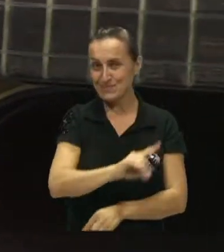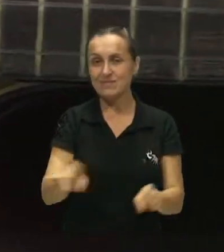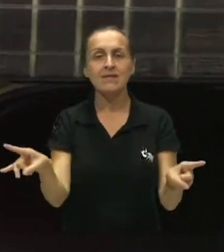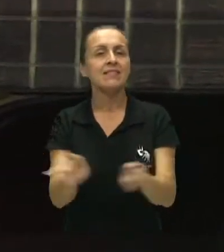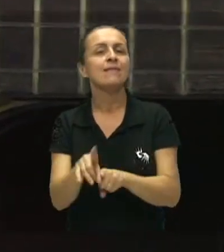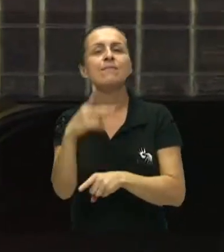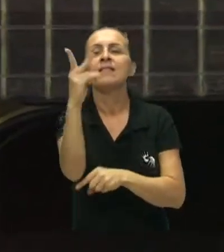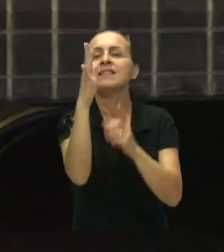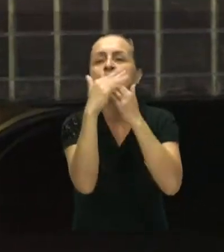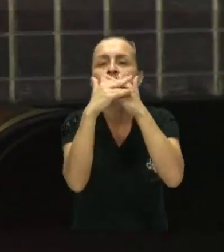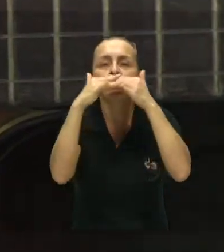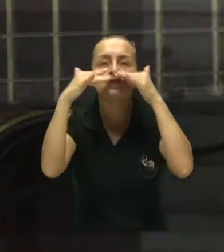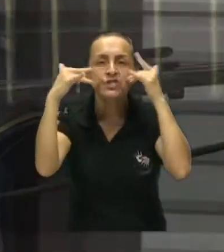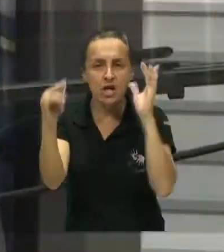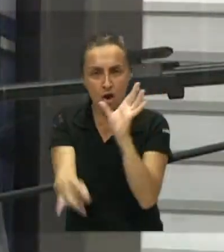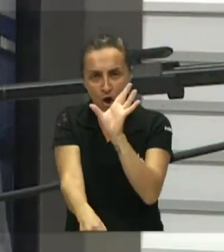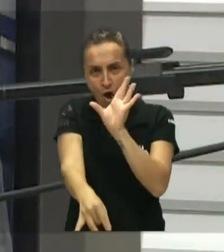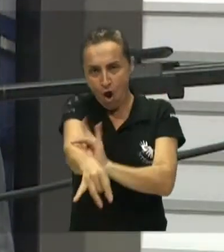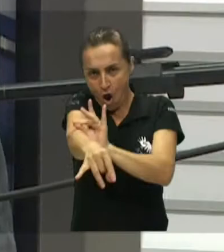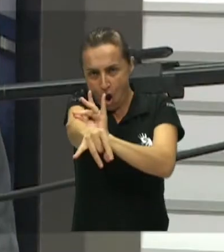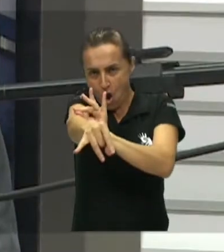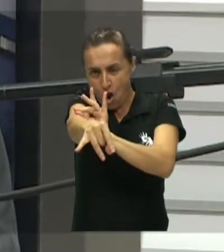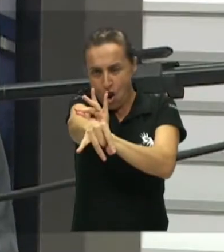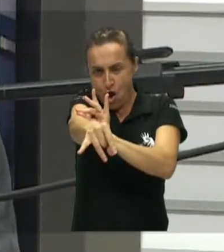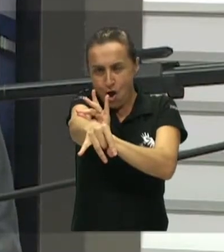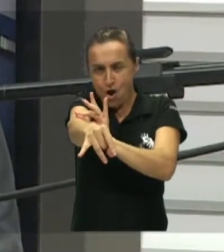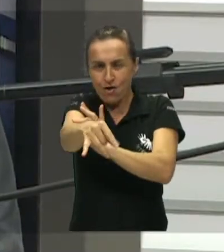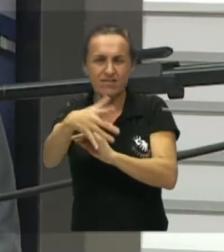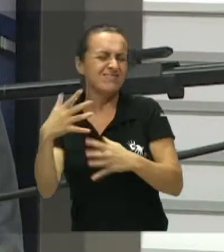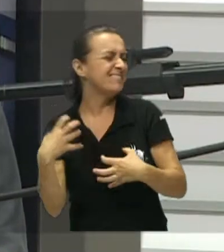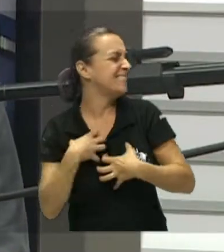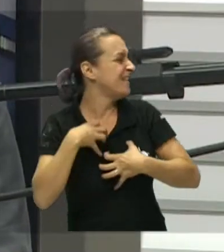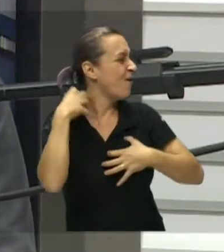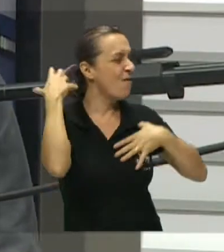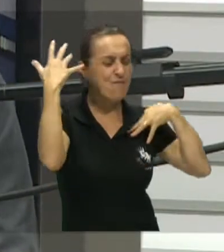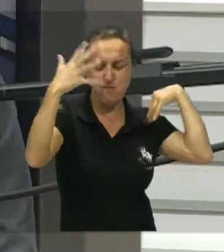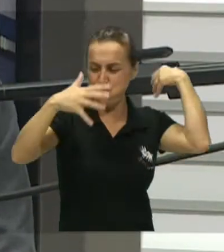E que teu cheiro impregnou na minha pele, me deixando bem.